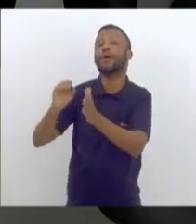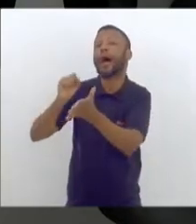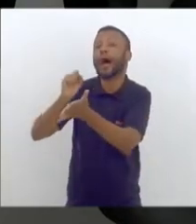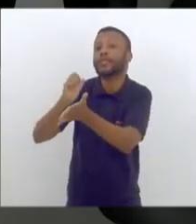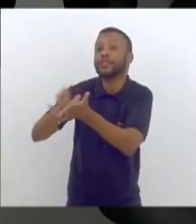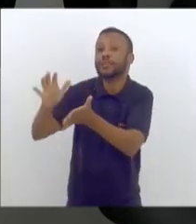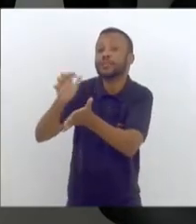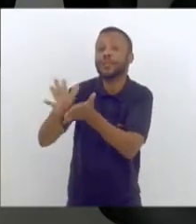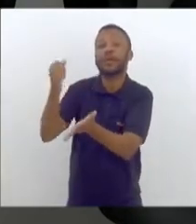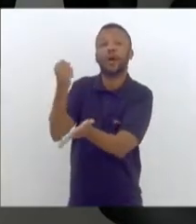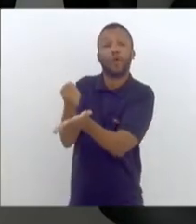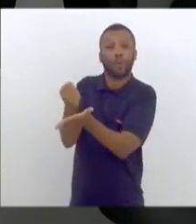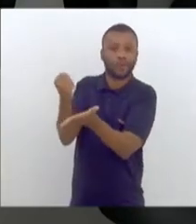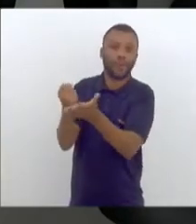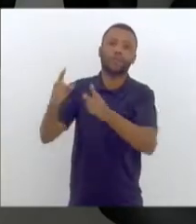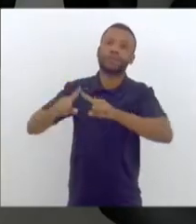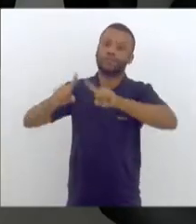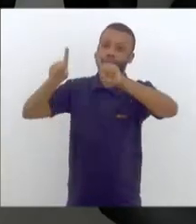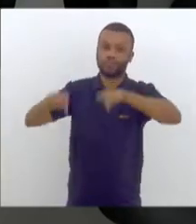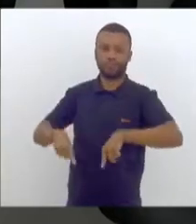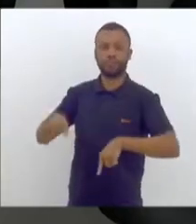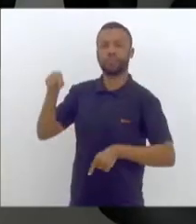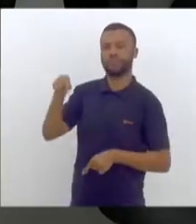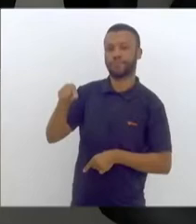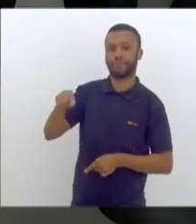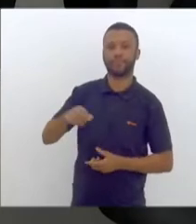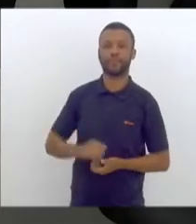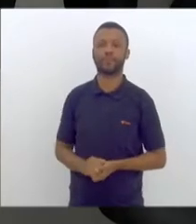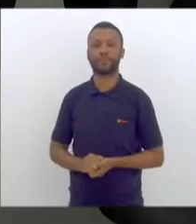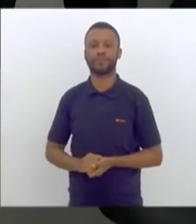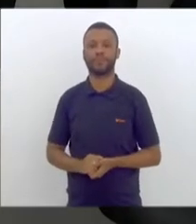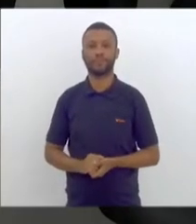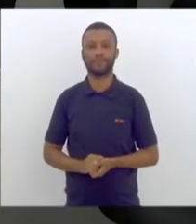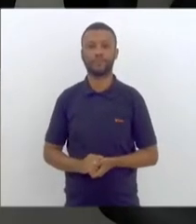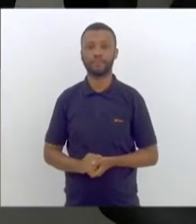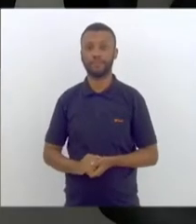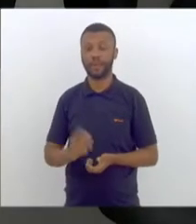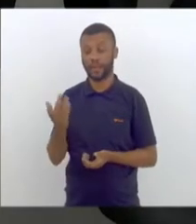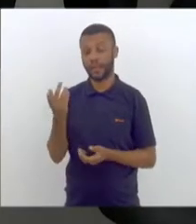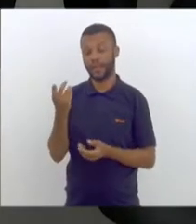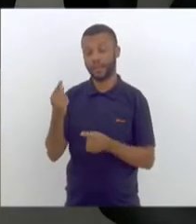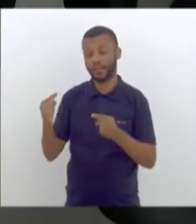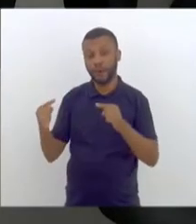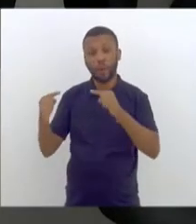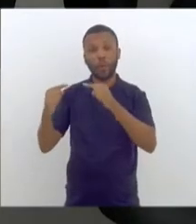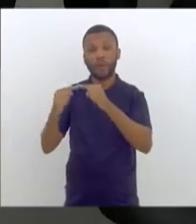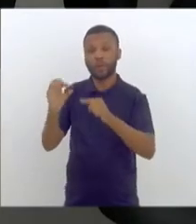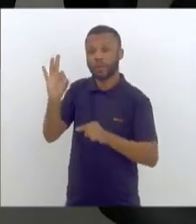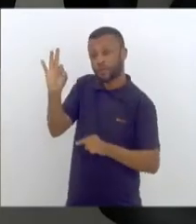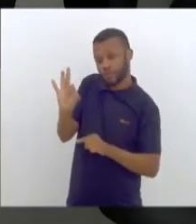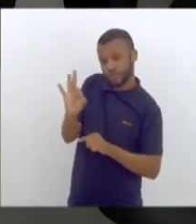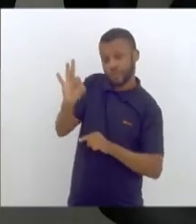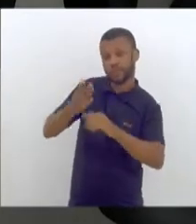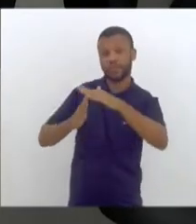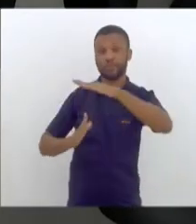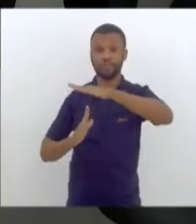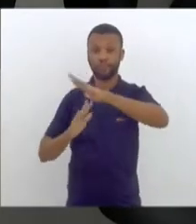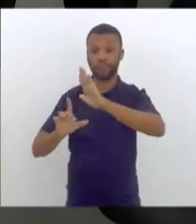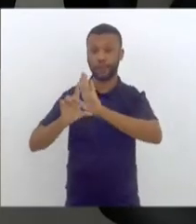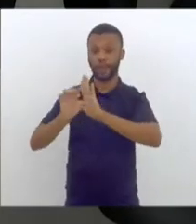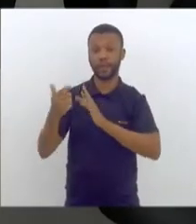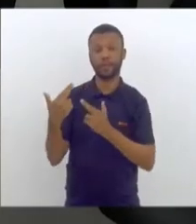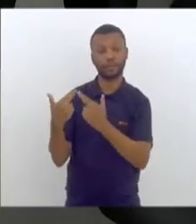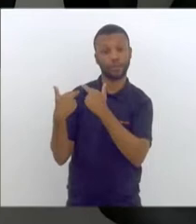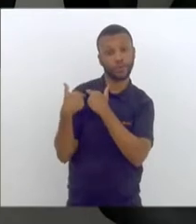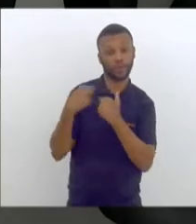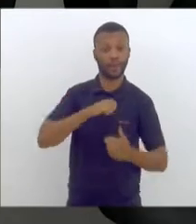né despesa com pessoal Ela ainda tá dentro do percentual estabelecido pela lei de responsabilidade